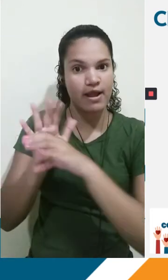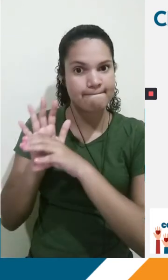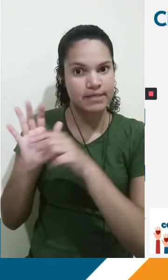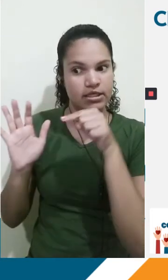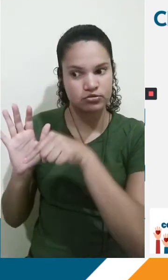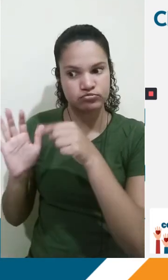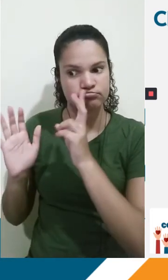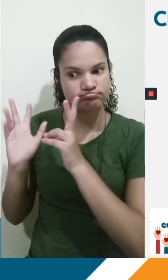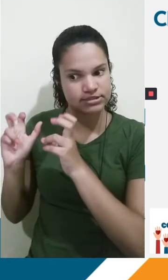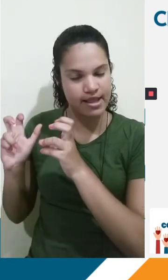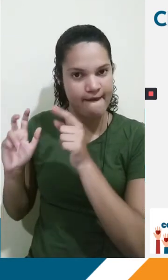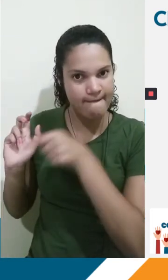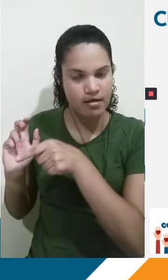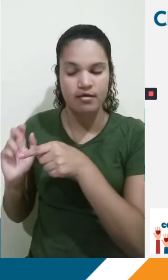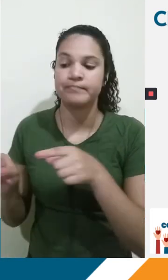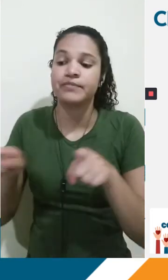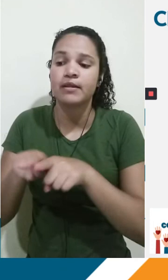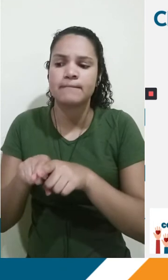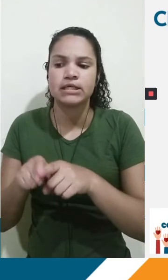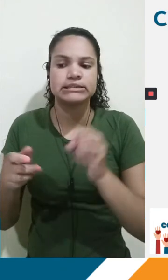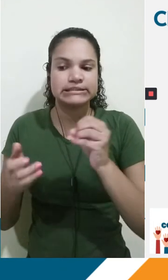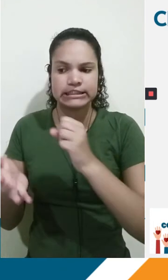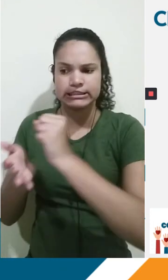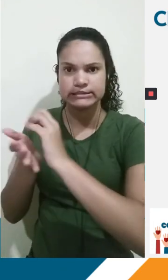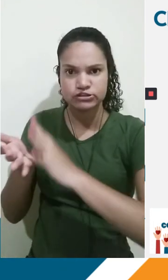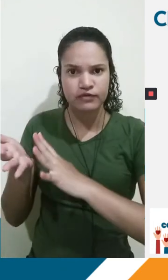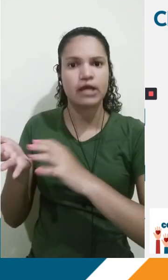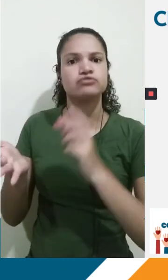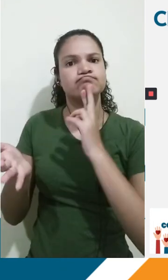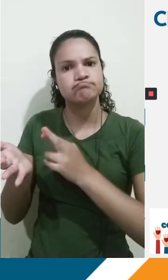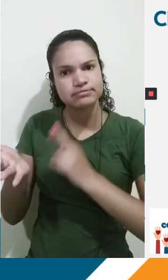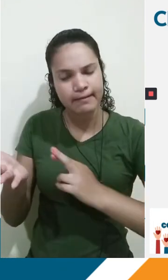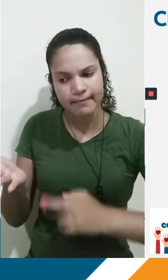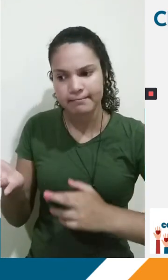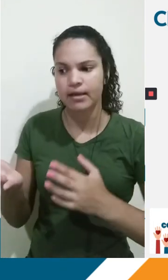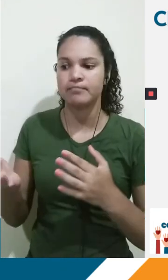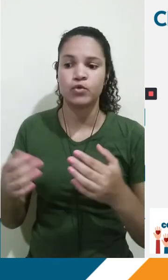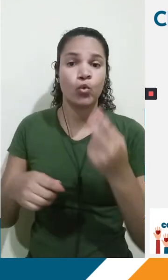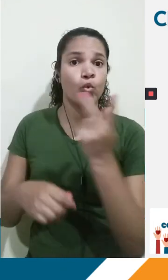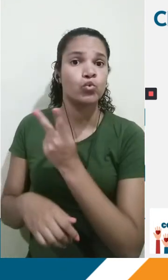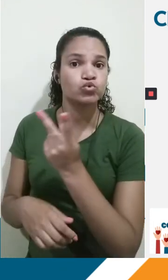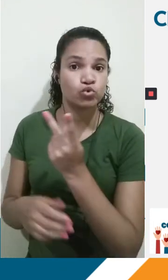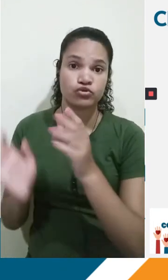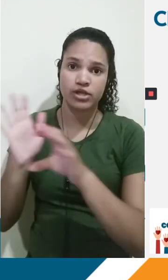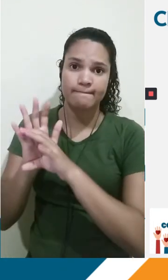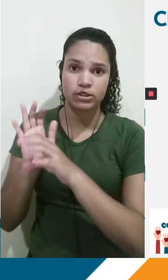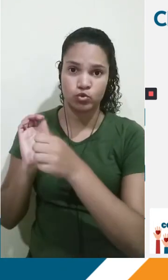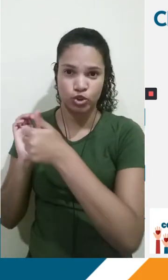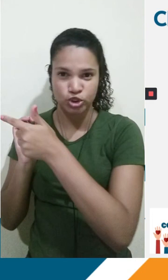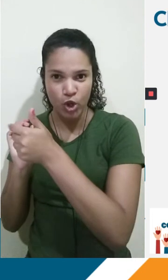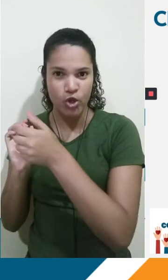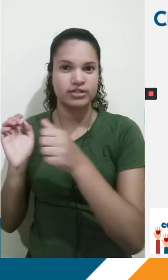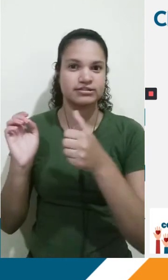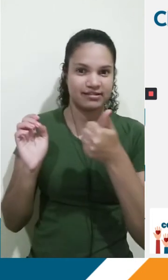tema. Desenvolvam as atividades e os exercícios dos capítulos, dos 2 capítulos que estão ligados a